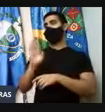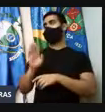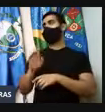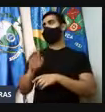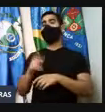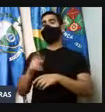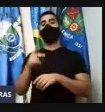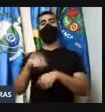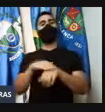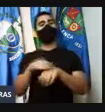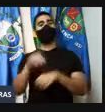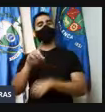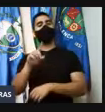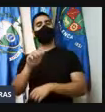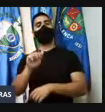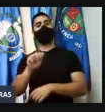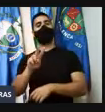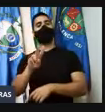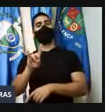com o vereador David,